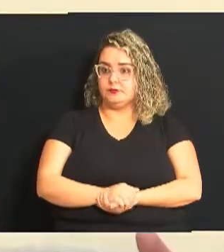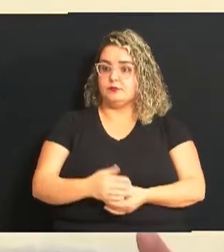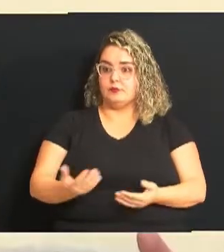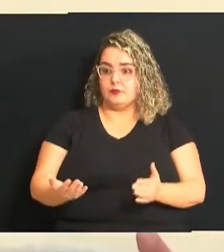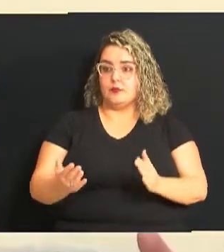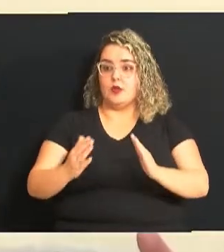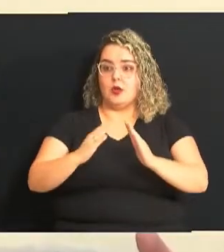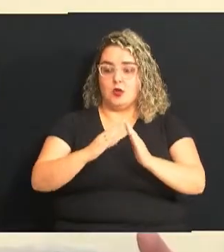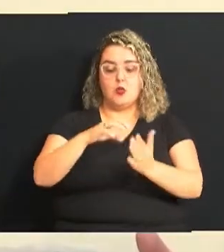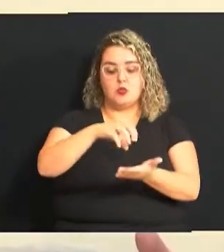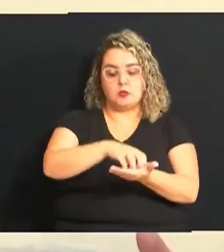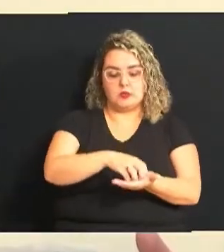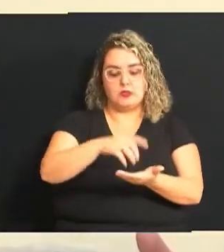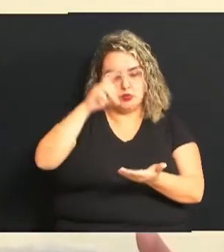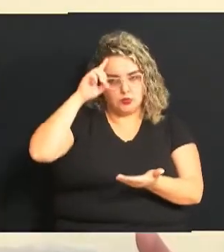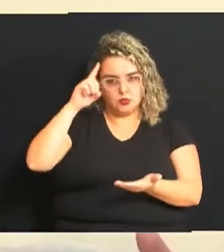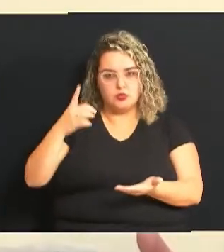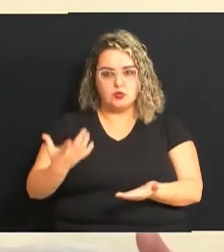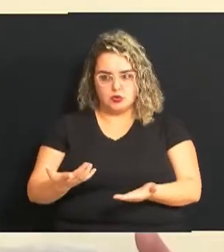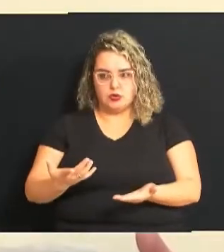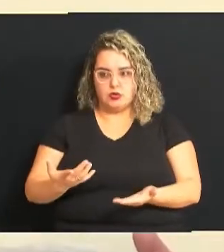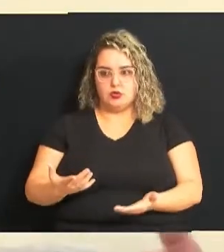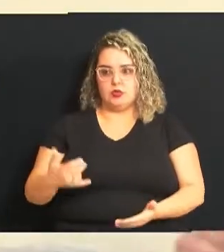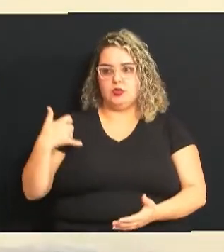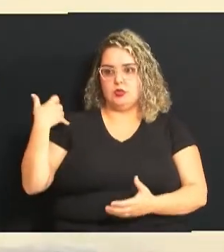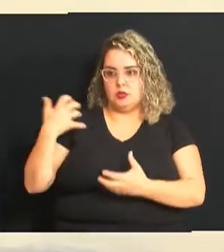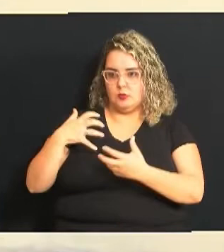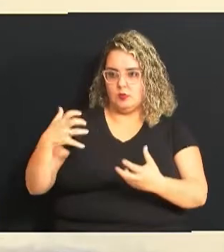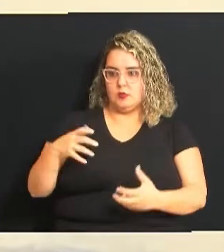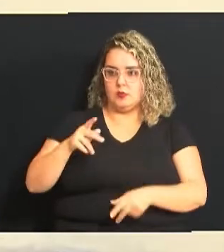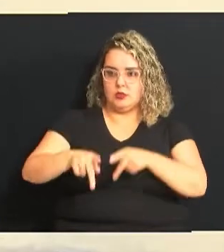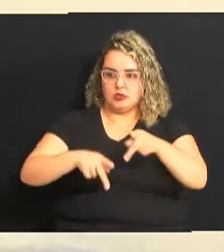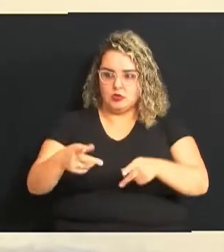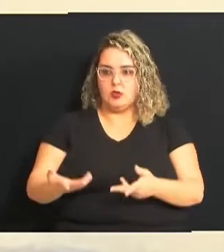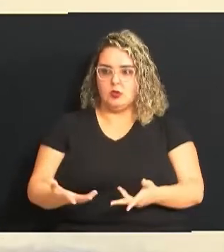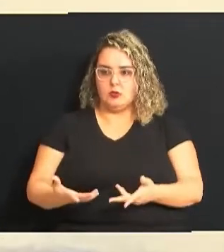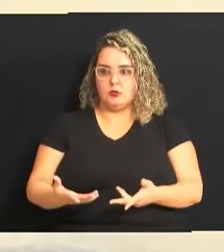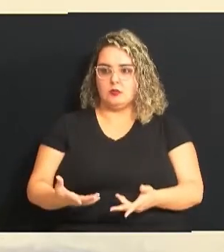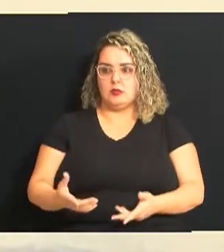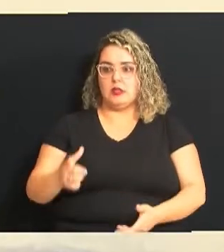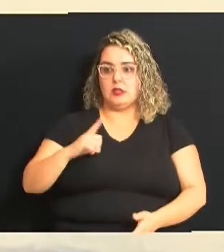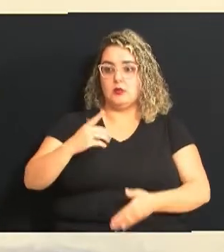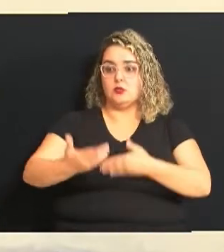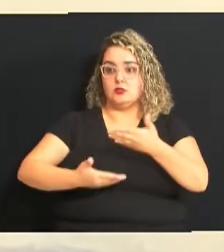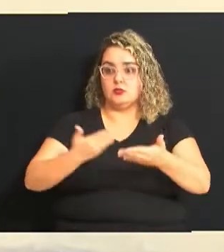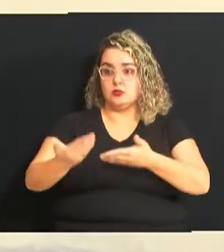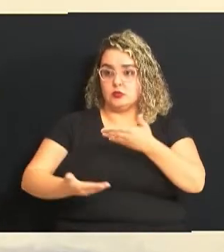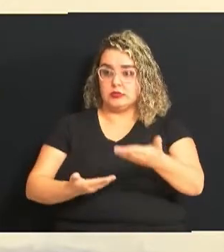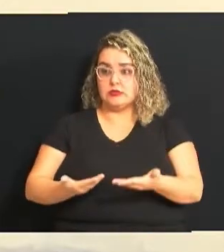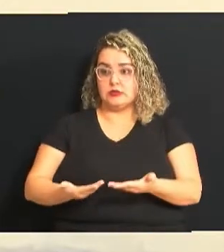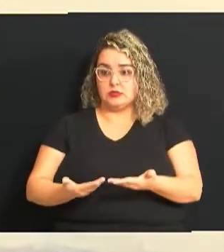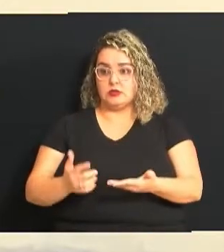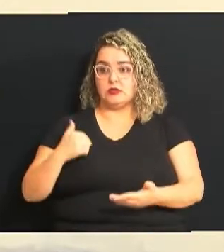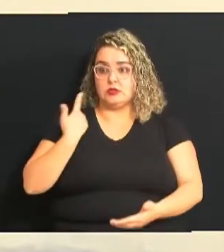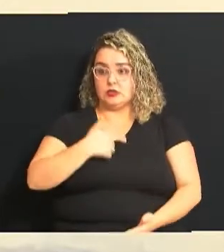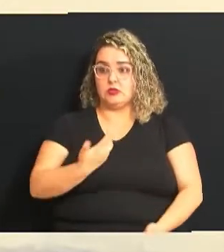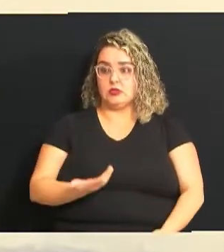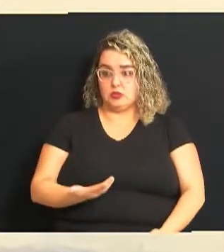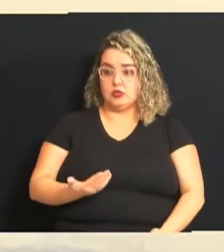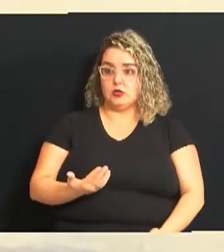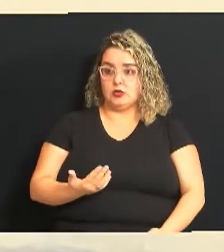Centro-Dia da Pessoa Idosa do município de Campinas, ele está previsto como um serviço que nós colocamos na